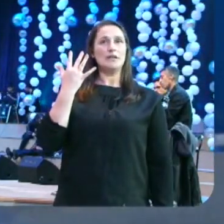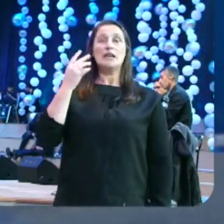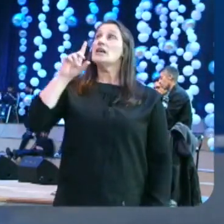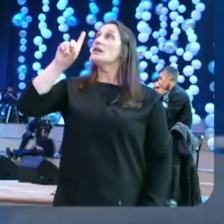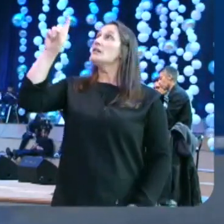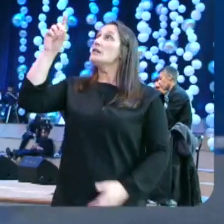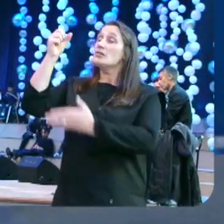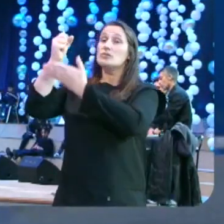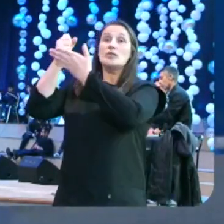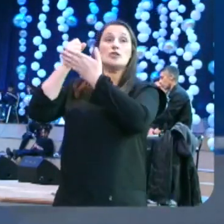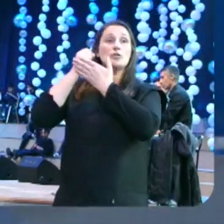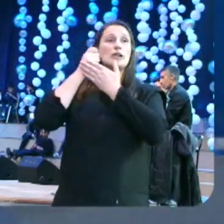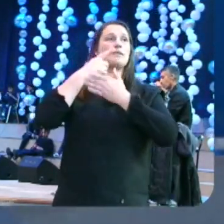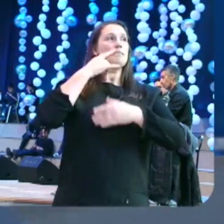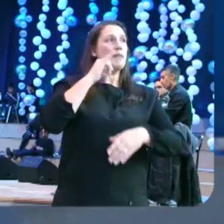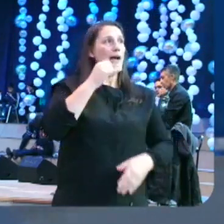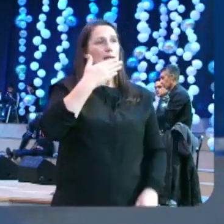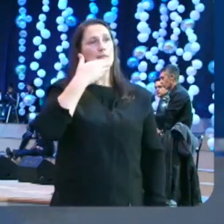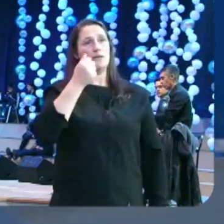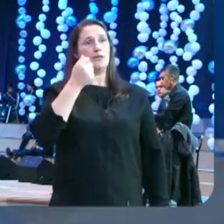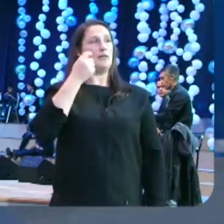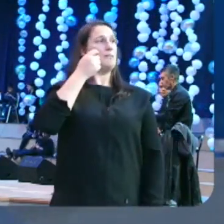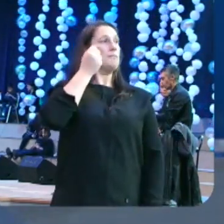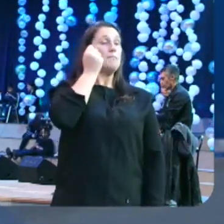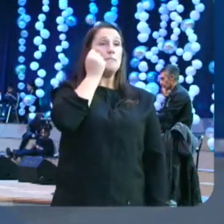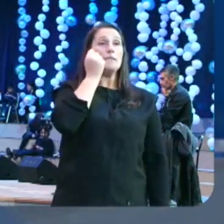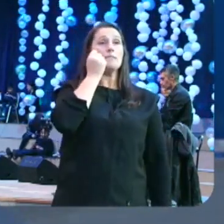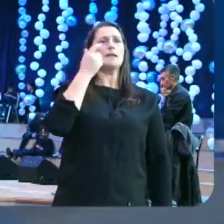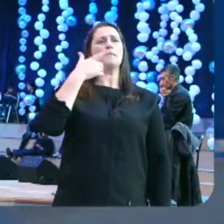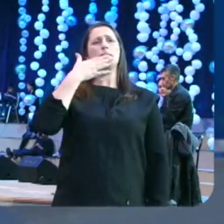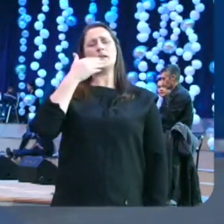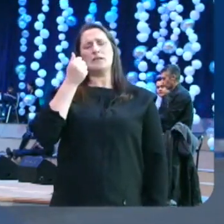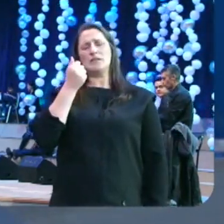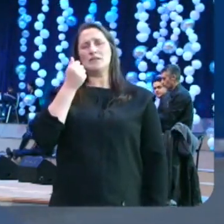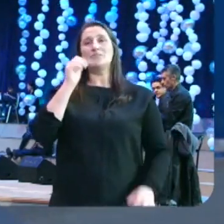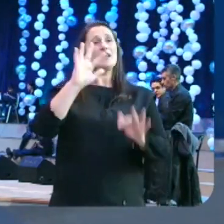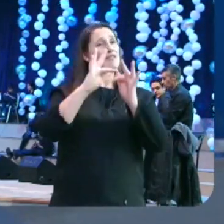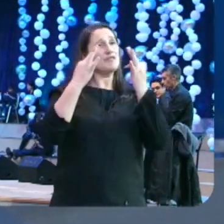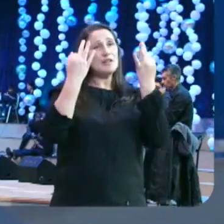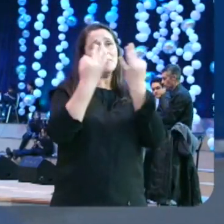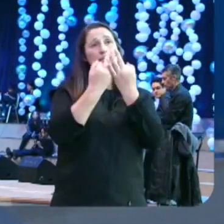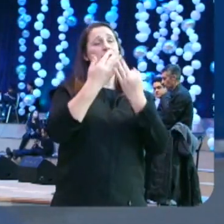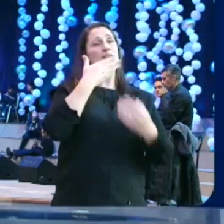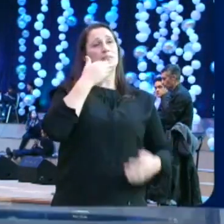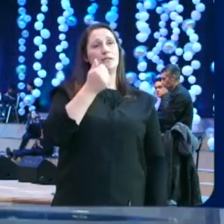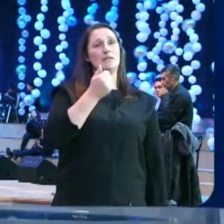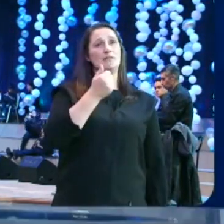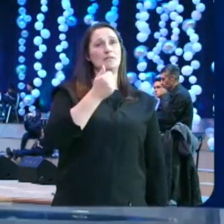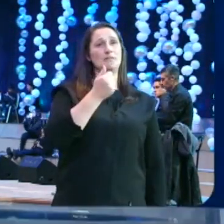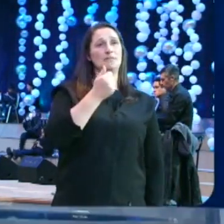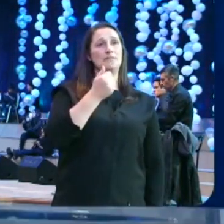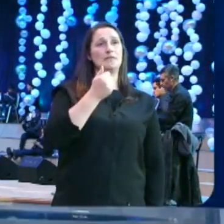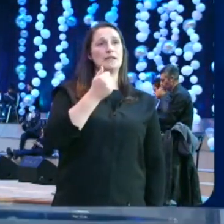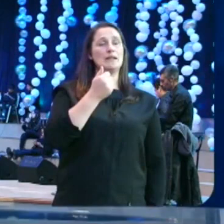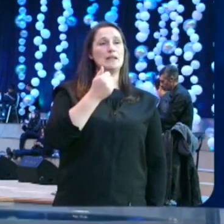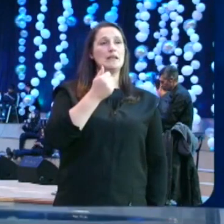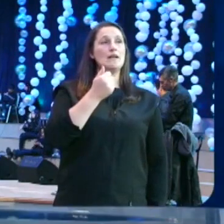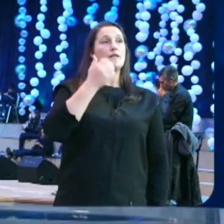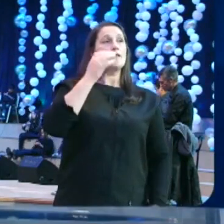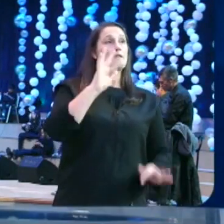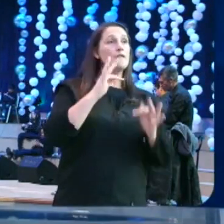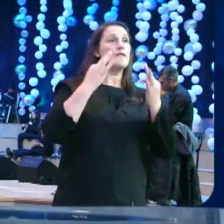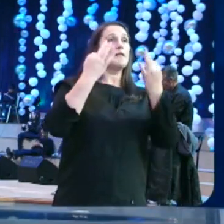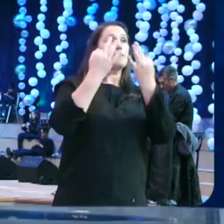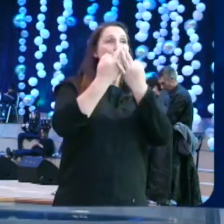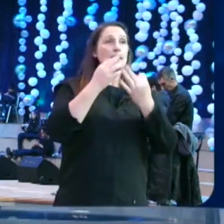melhores, que Deus nos ajude a sermos famílias que se importam,